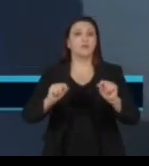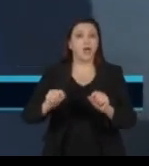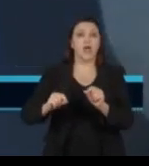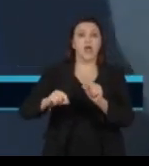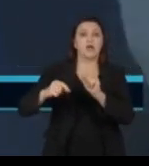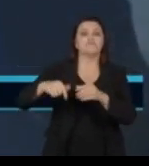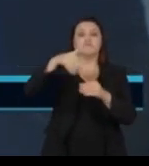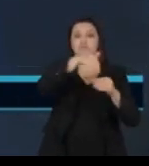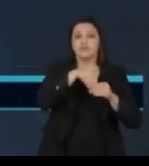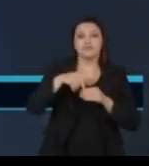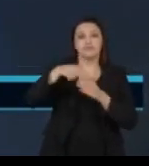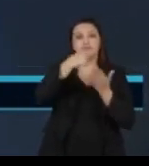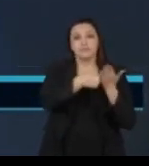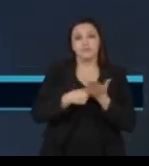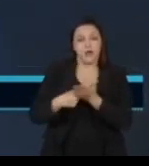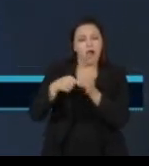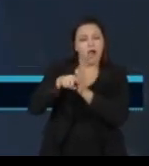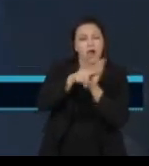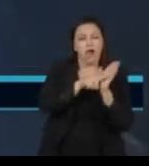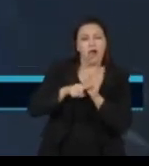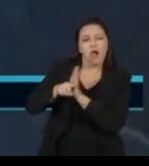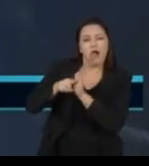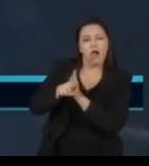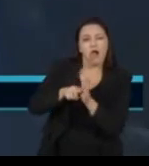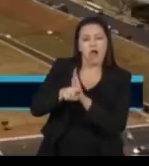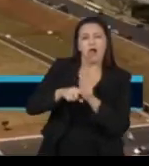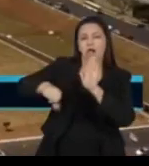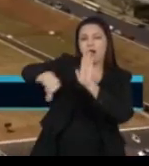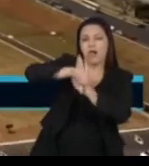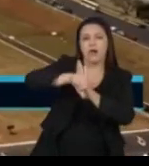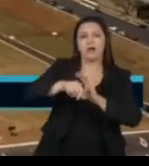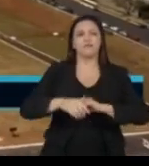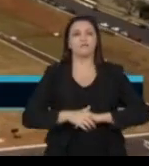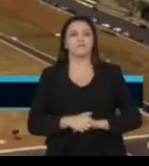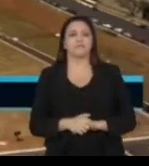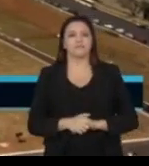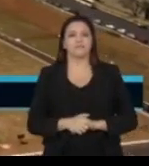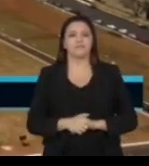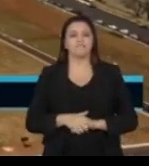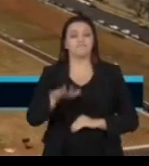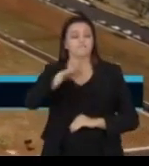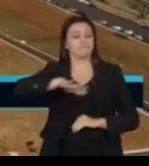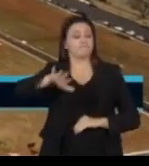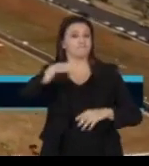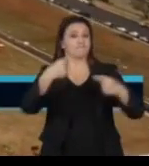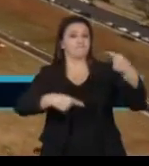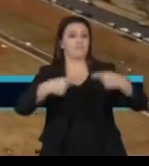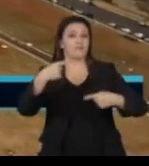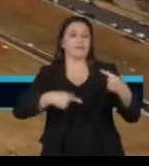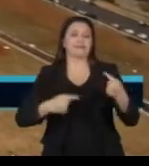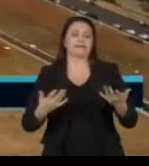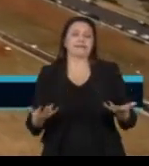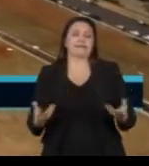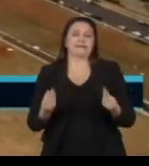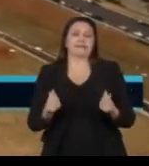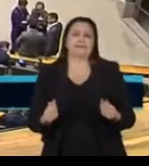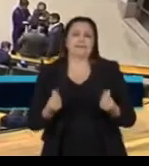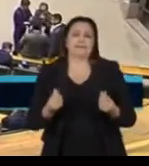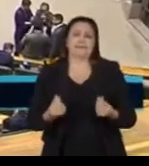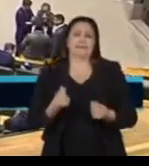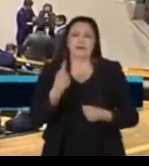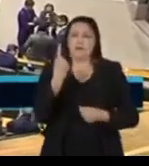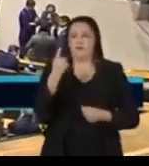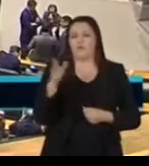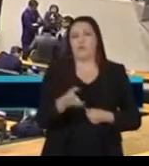que são réus ou estão sendo investigados em processos criminais. Um cenário político desanimador. Mais de um quinto